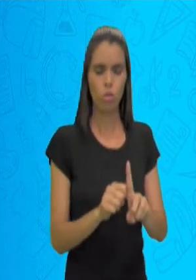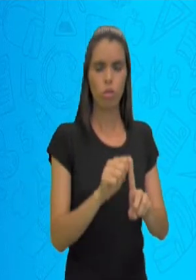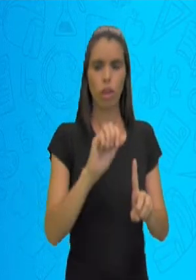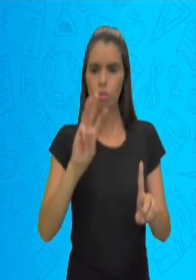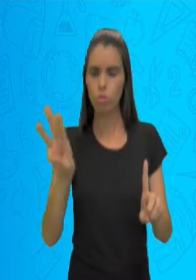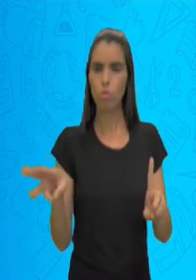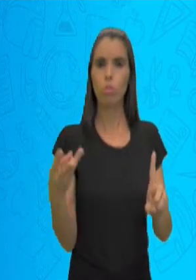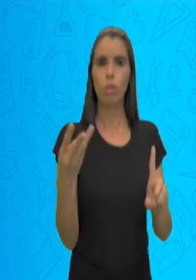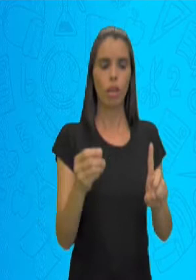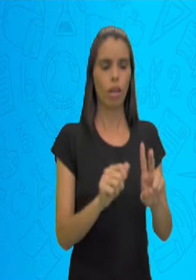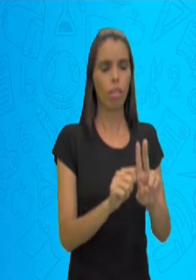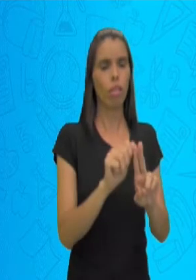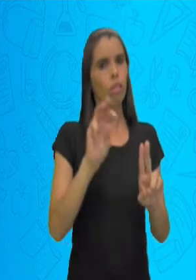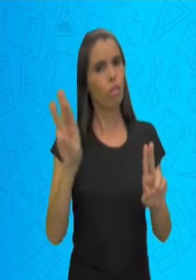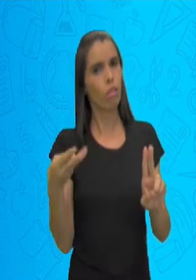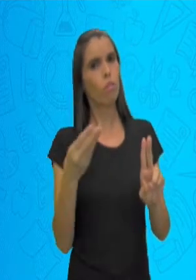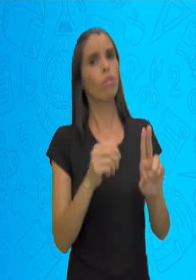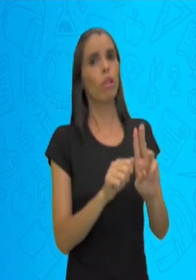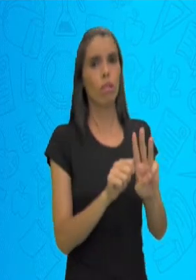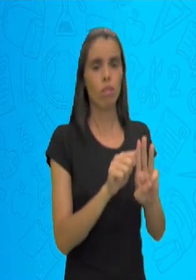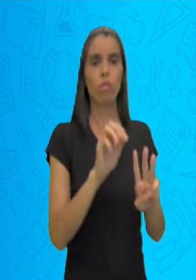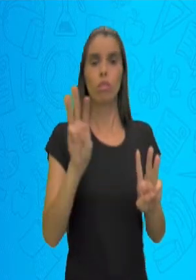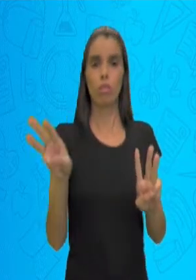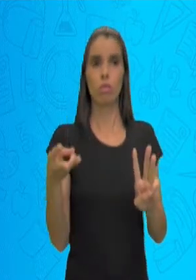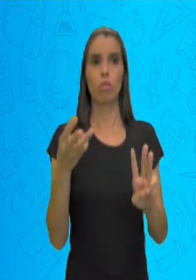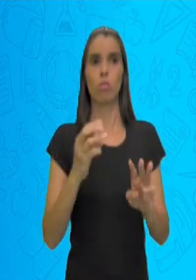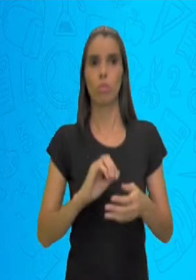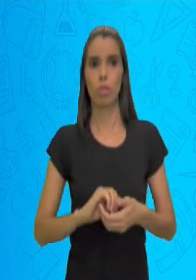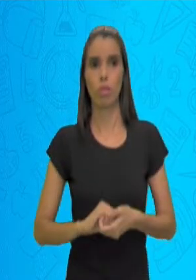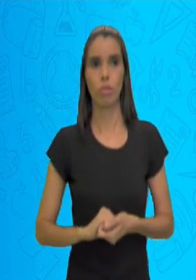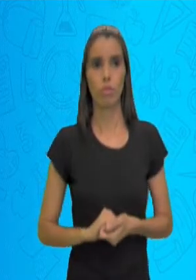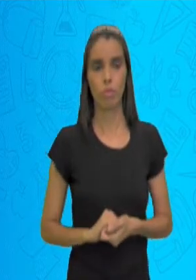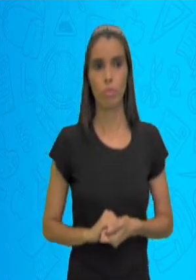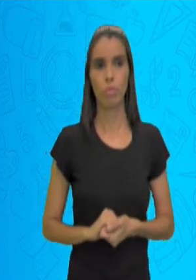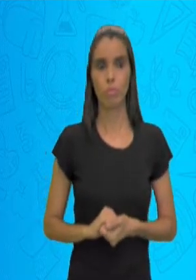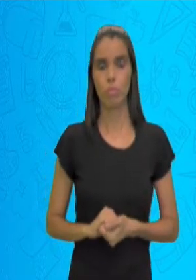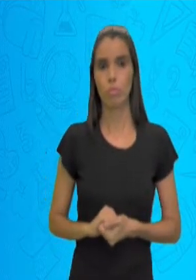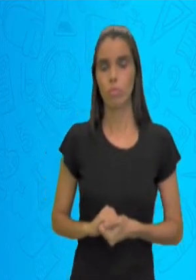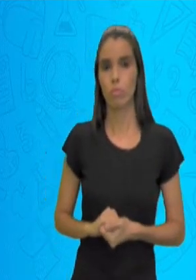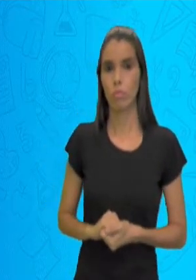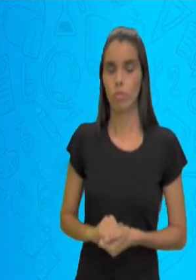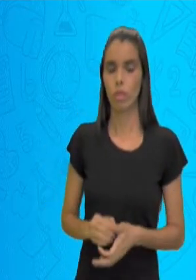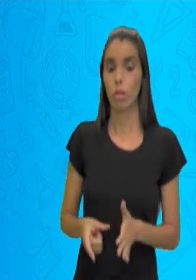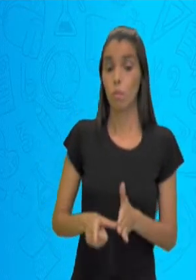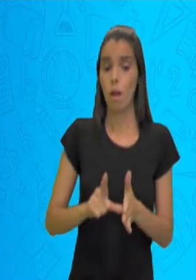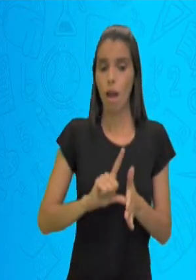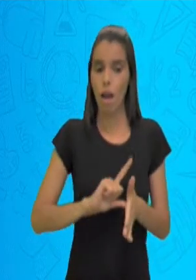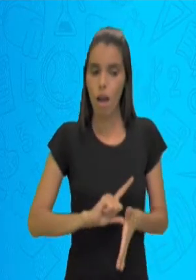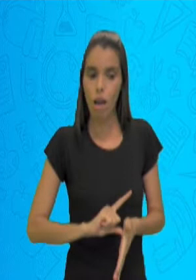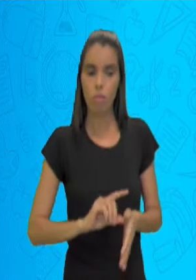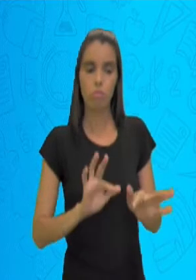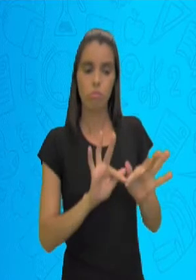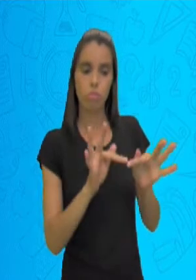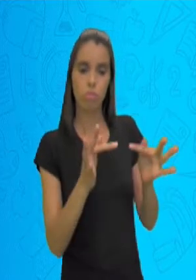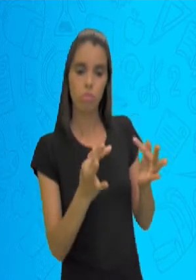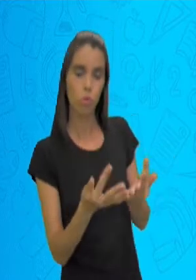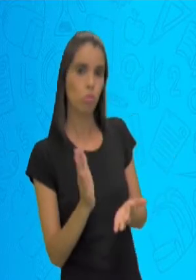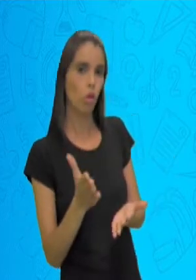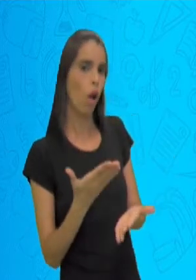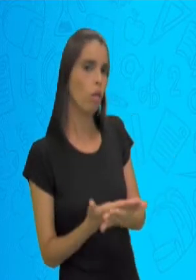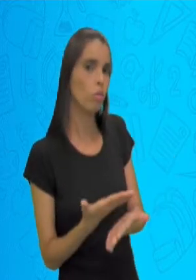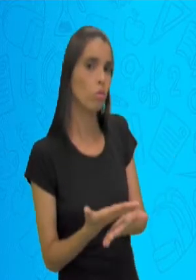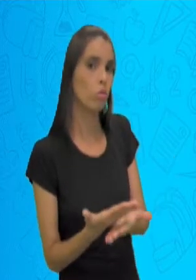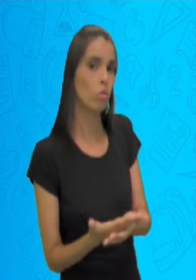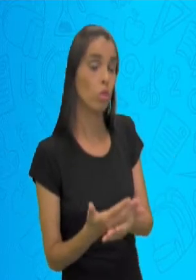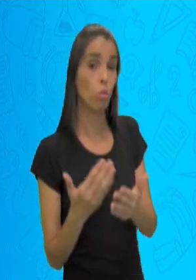classe nova. Nós tínhamos as 3 ordens das classes simples e hoje nós estamos estudando a unidade